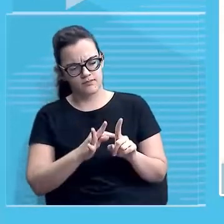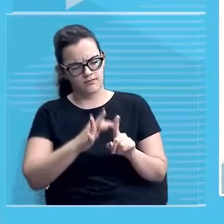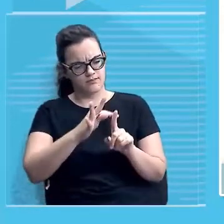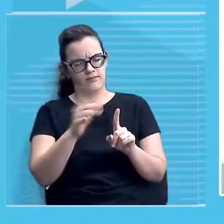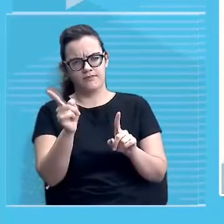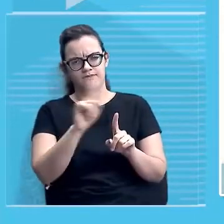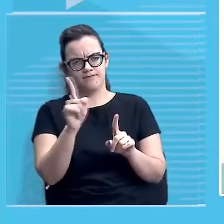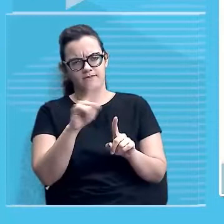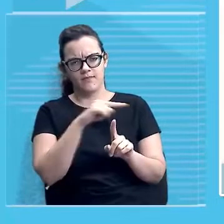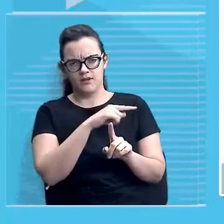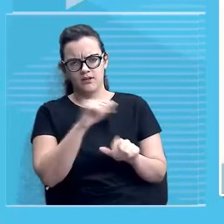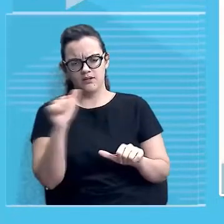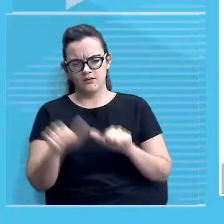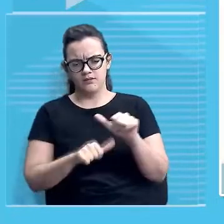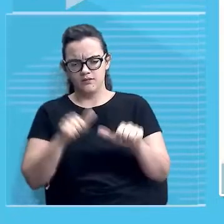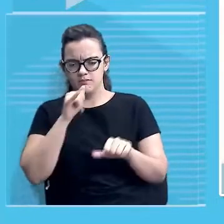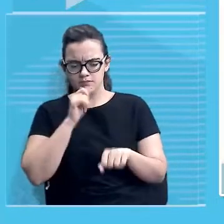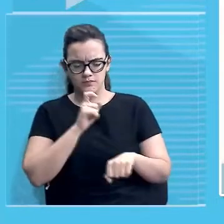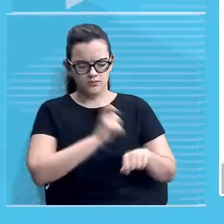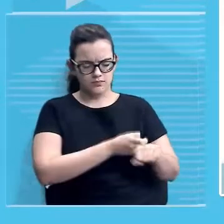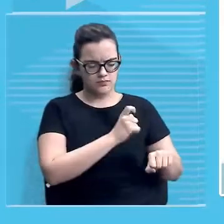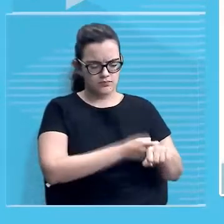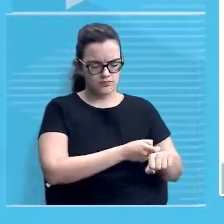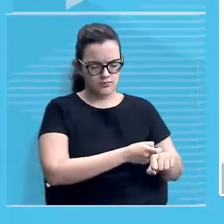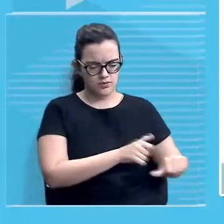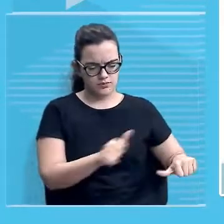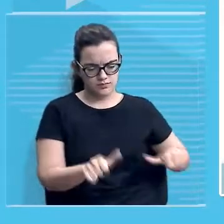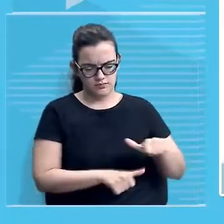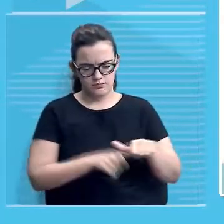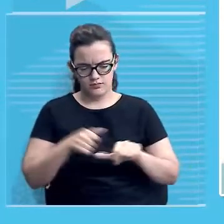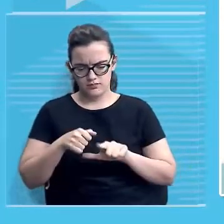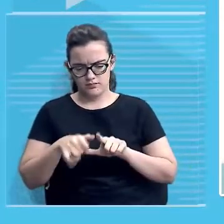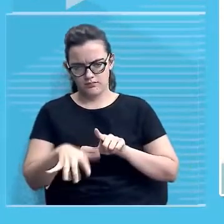No exato momento que ele está saindo do estado sólido,